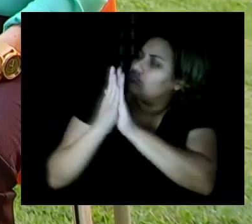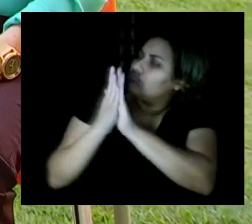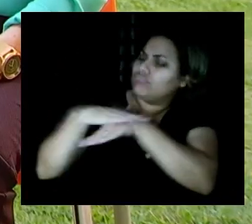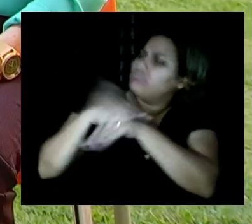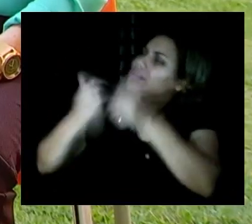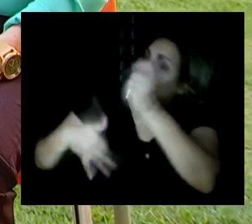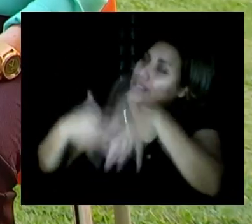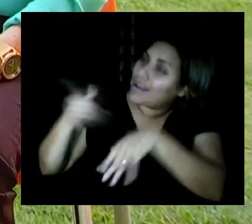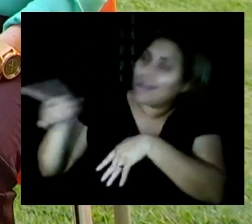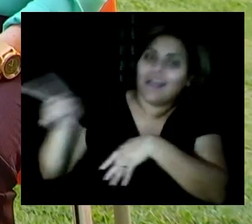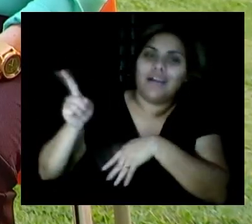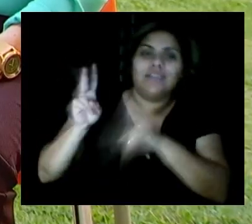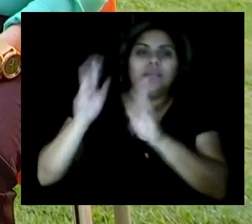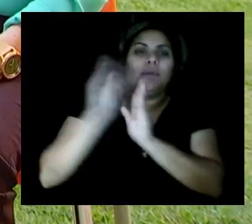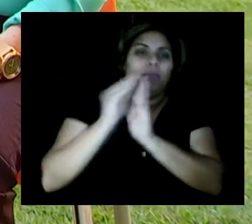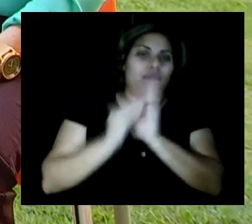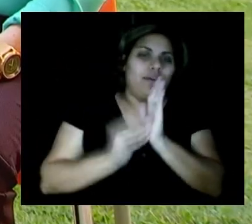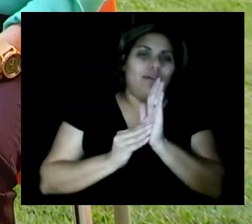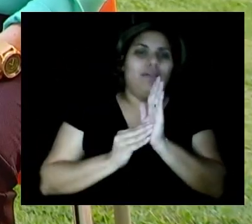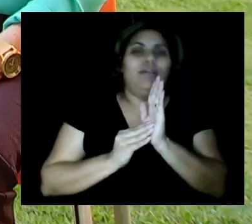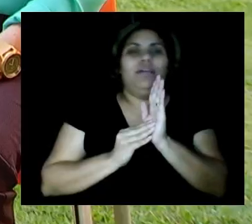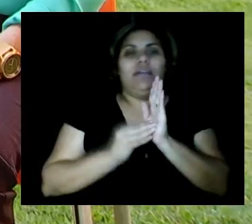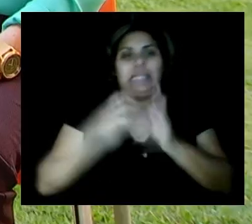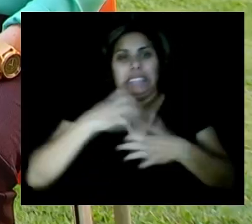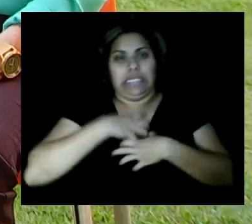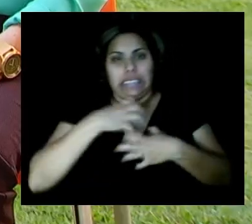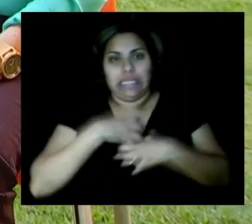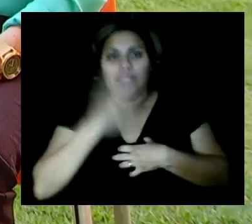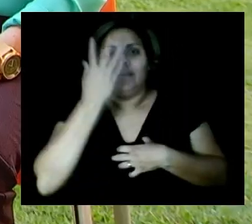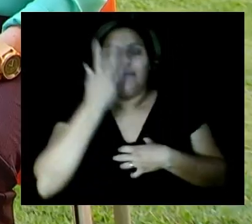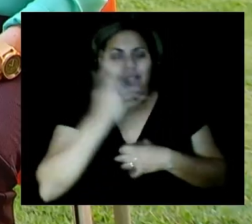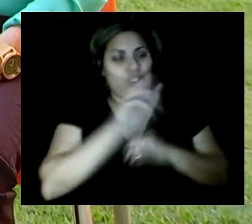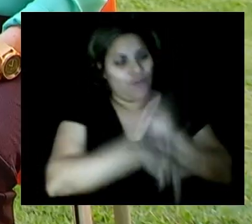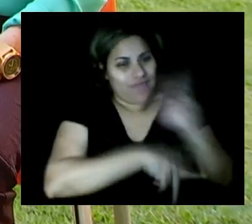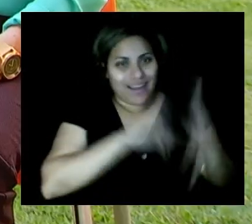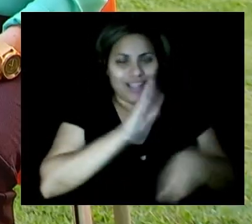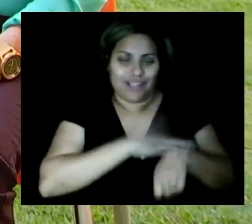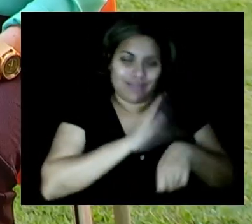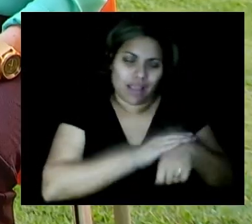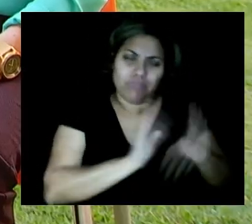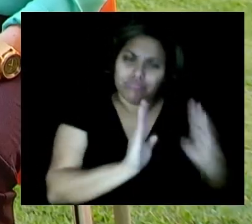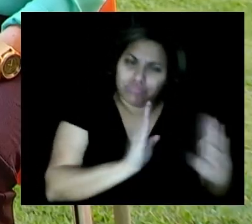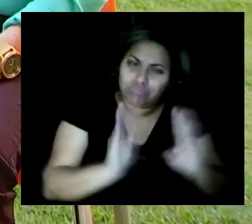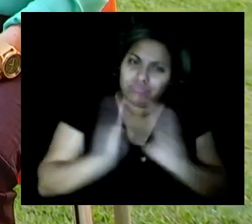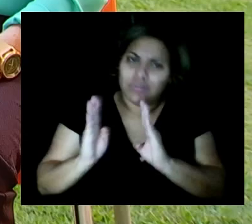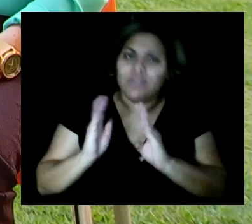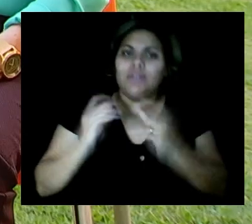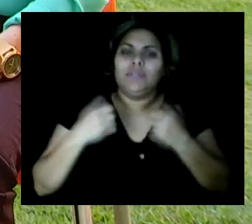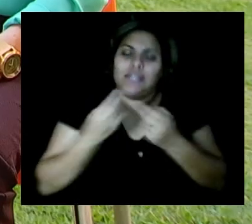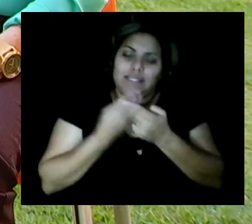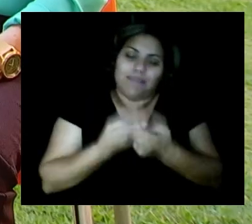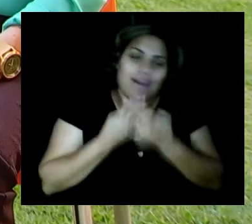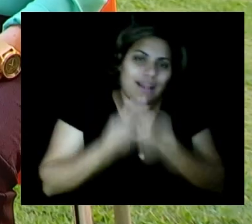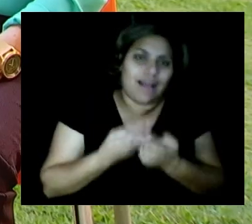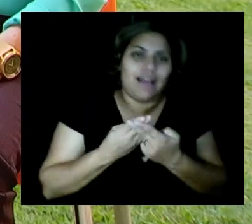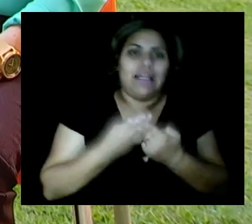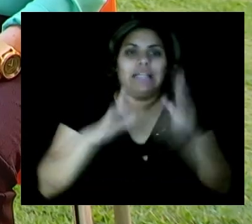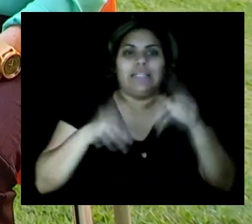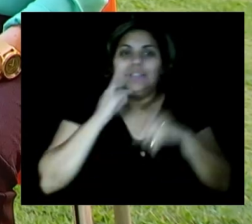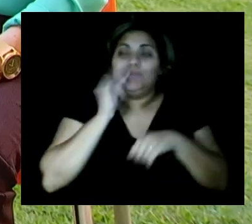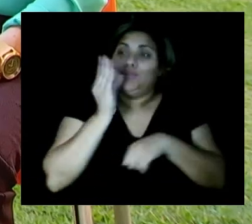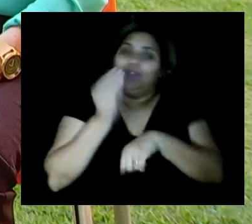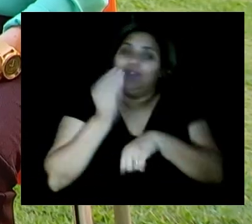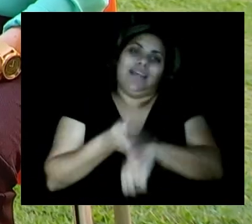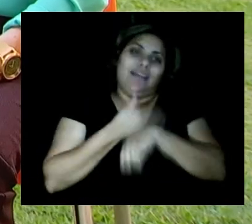assim, calma, cada criança tem seu tempo, calma, vamos esperar um pouco mais, é muito cedo. E a gente recebe